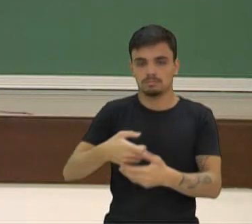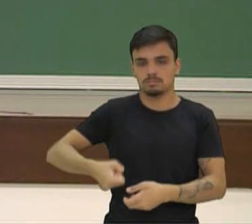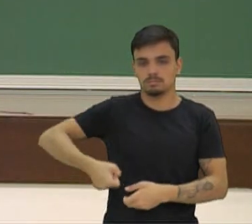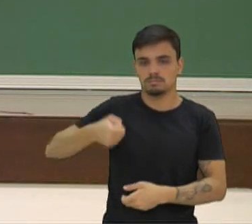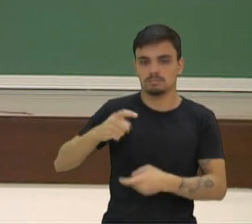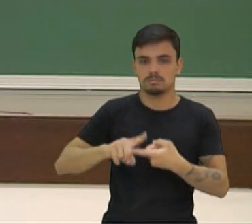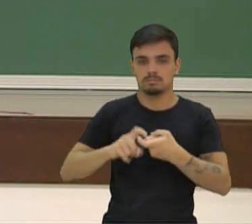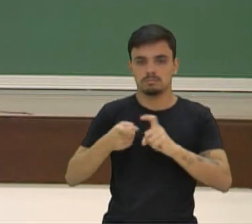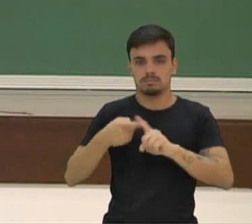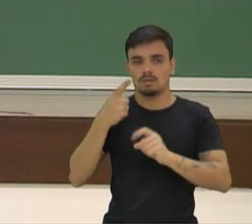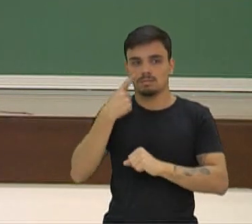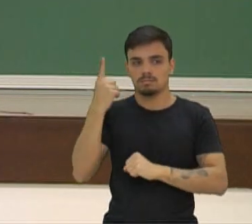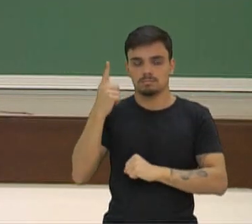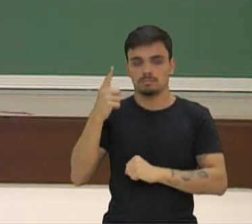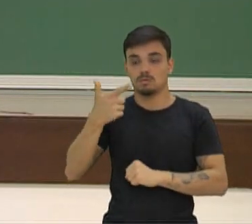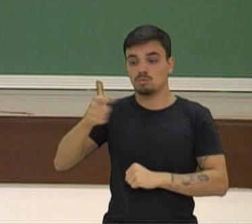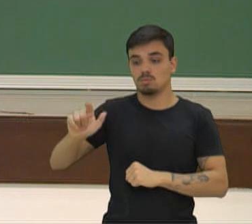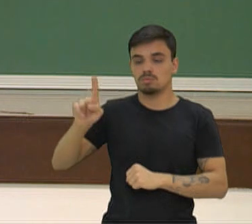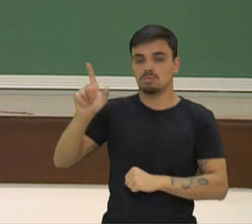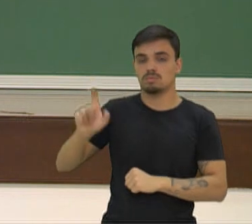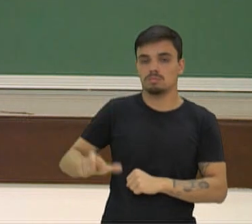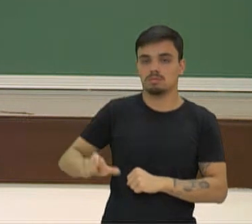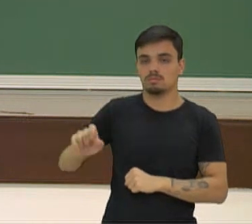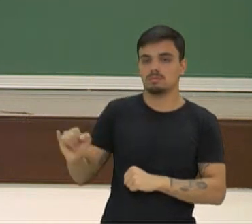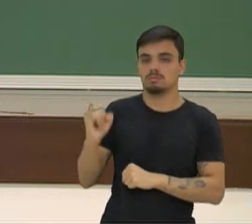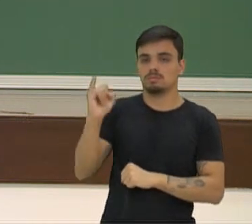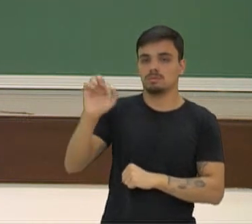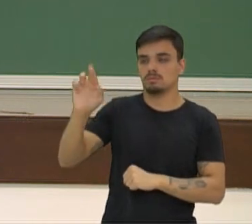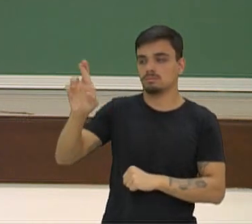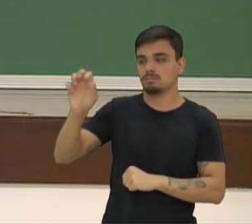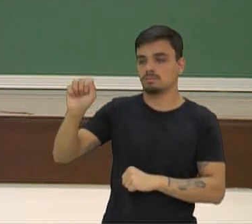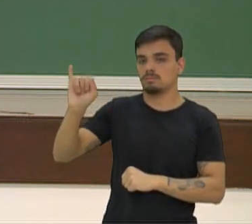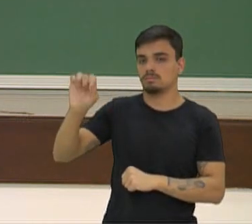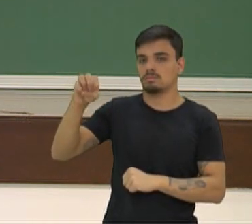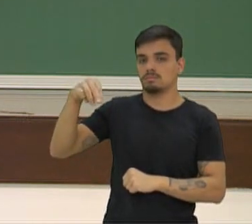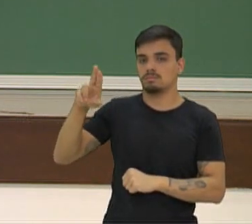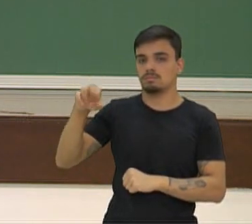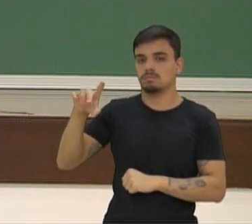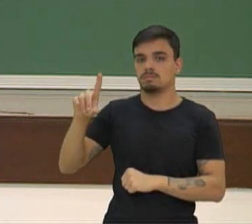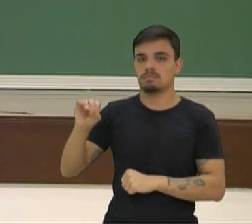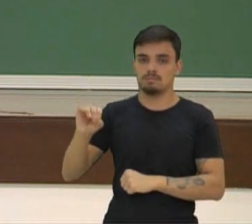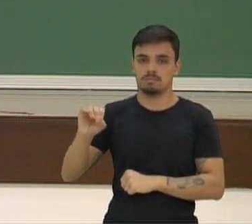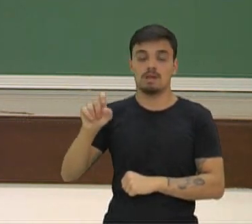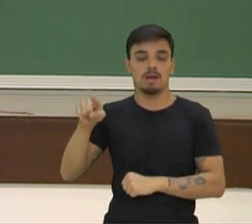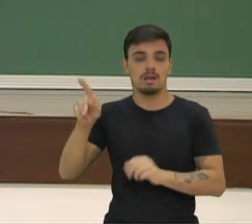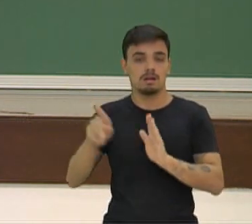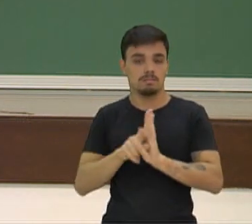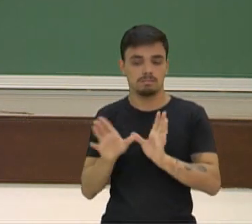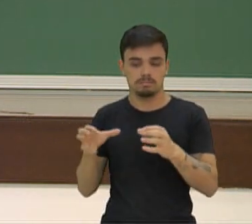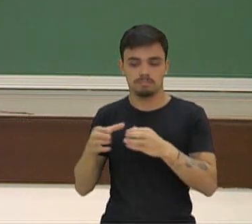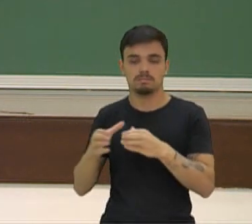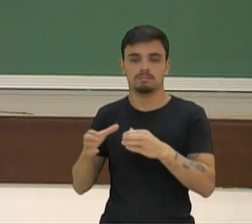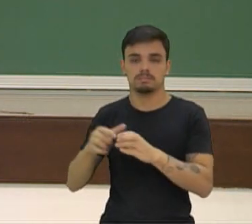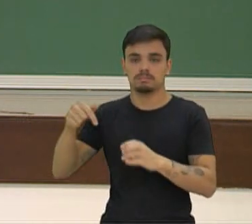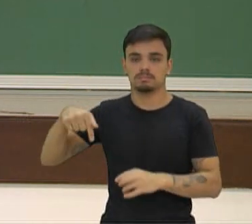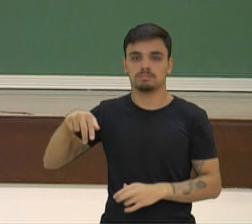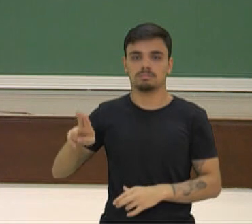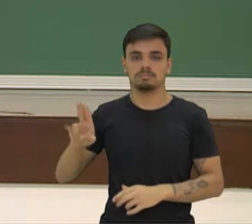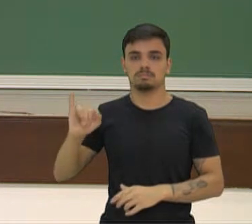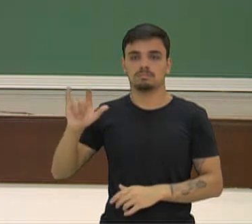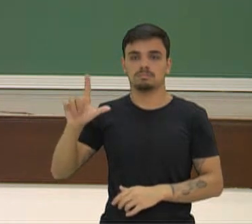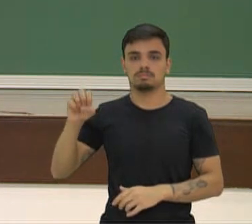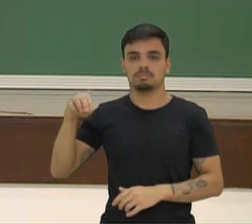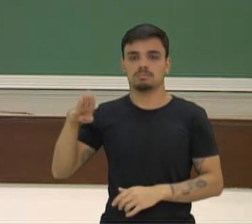aqui assinalado, o Raimundo Gomes. E perceba, ele é um líder quilombola. Aí nós vemos, olha que